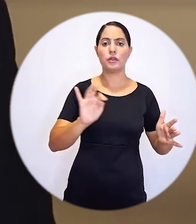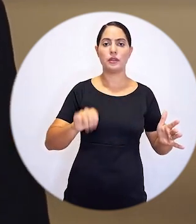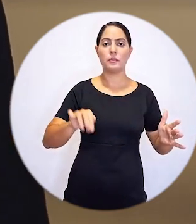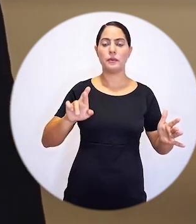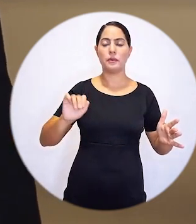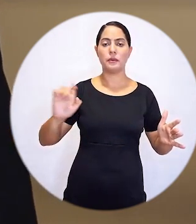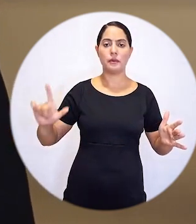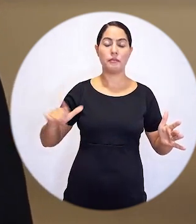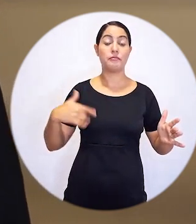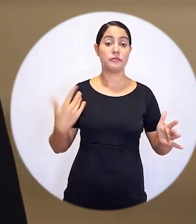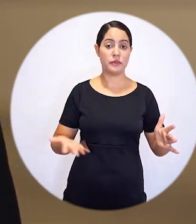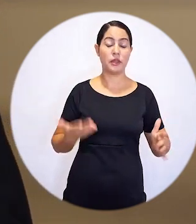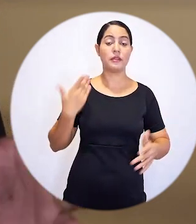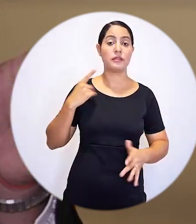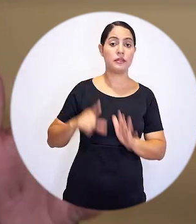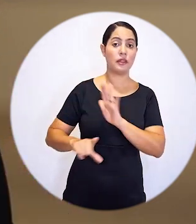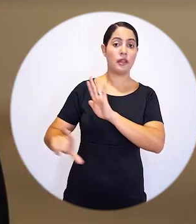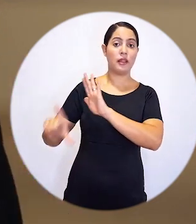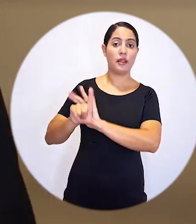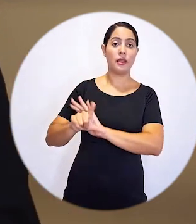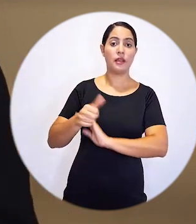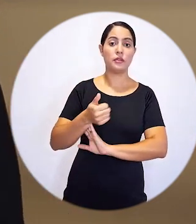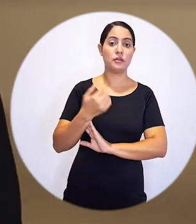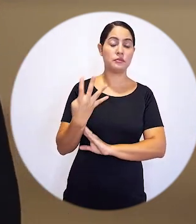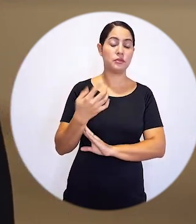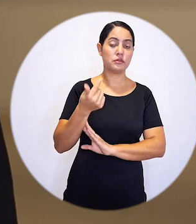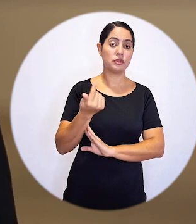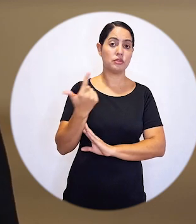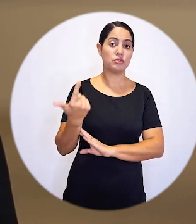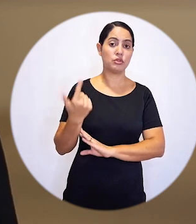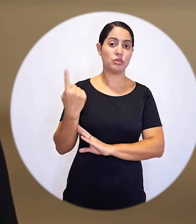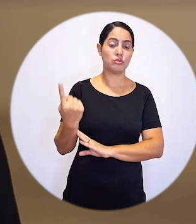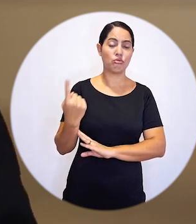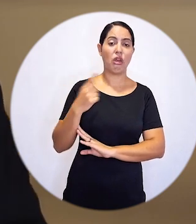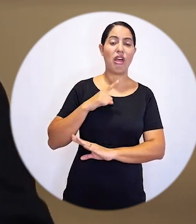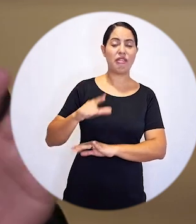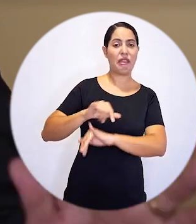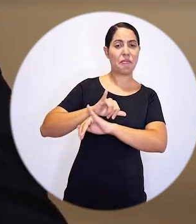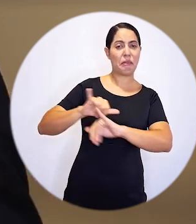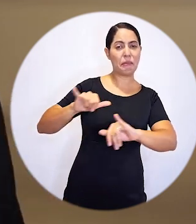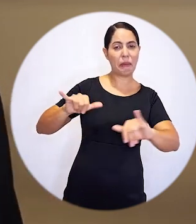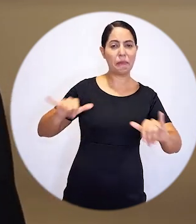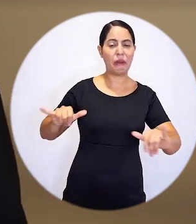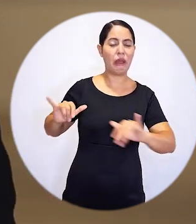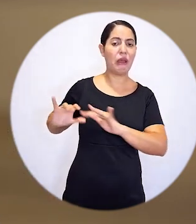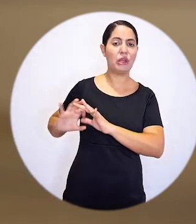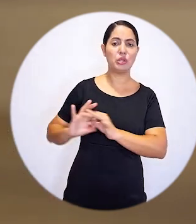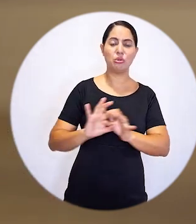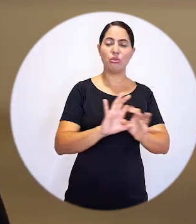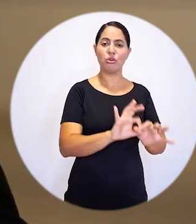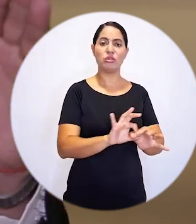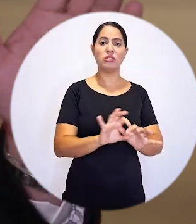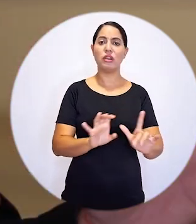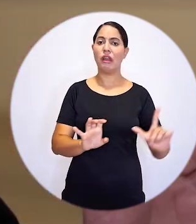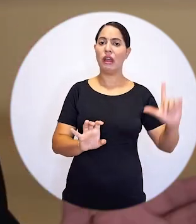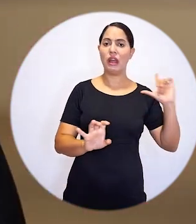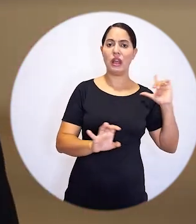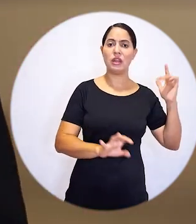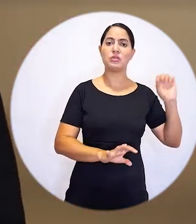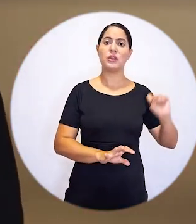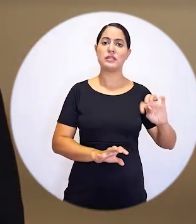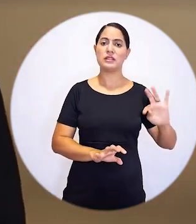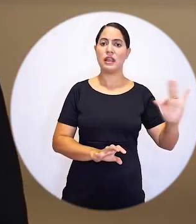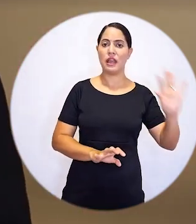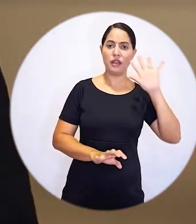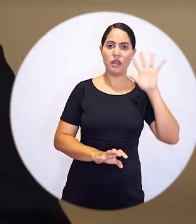Congresso Nacional editou uma lei, a Lei 14.721 de 2023, que gerou muita polêmica à luz daquilo que o